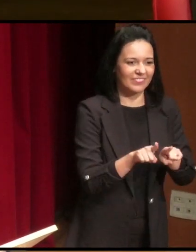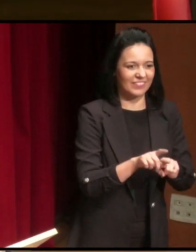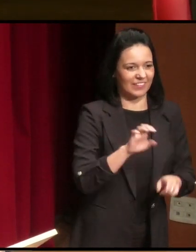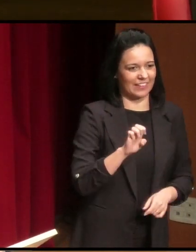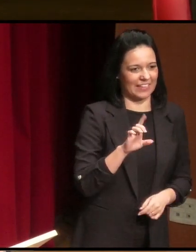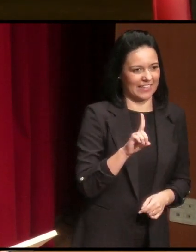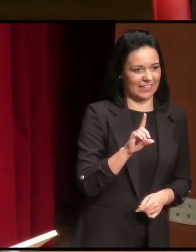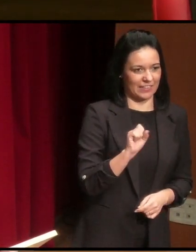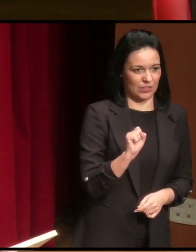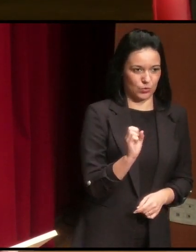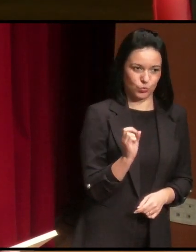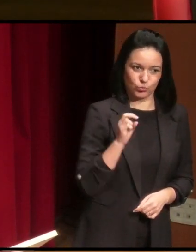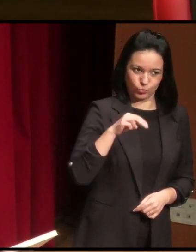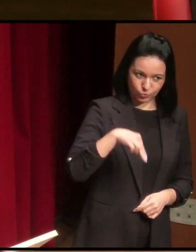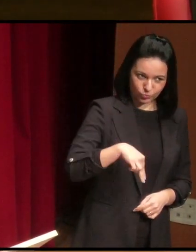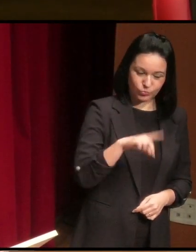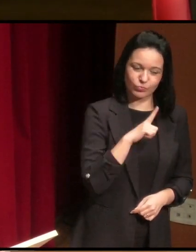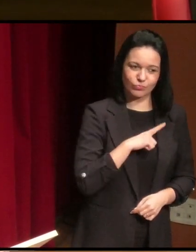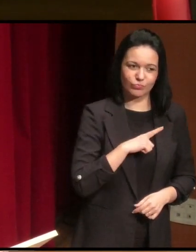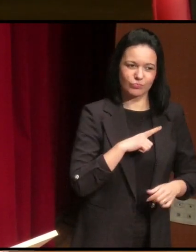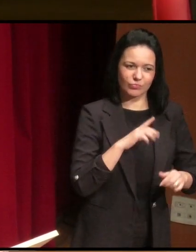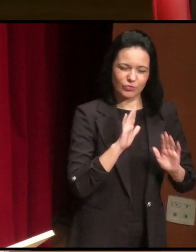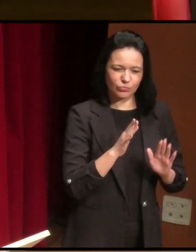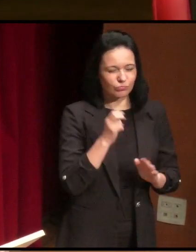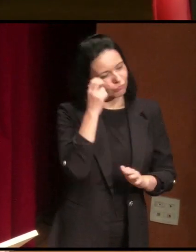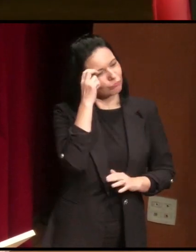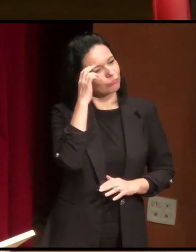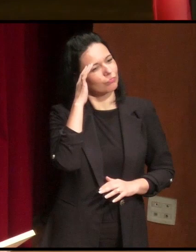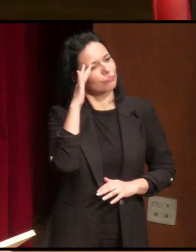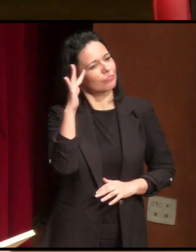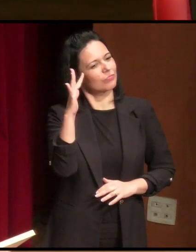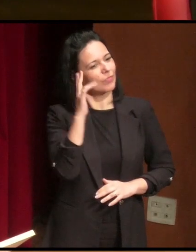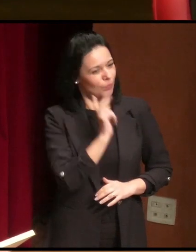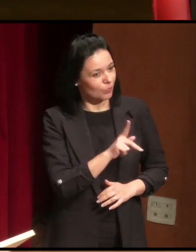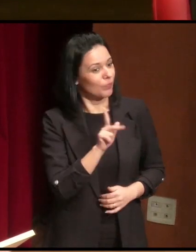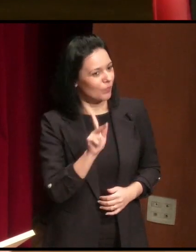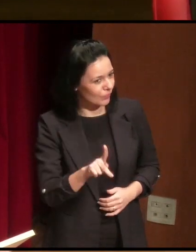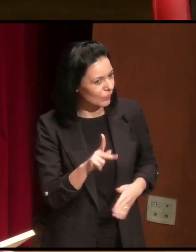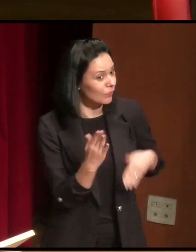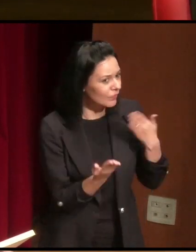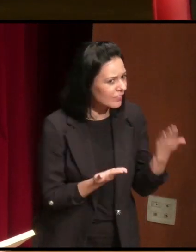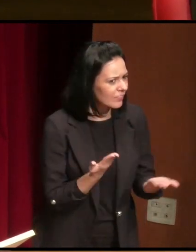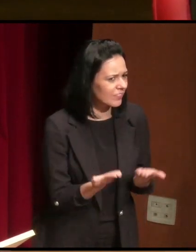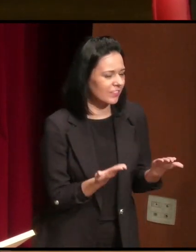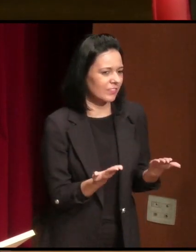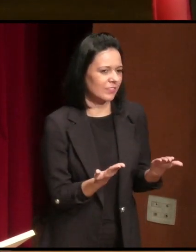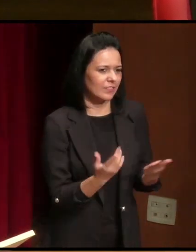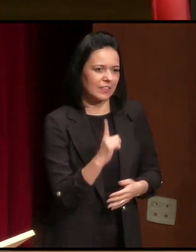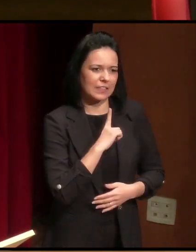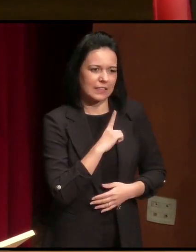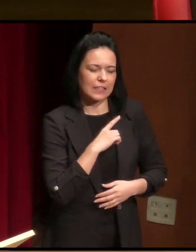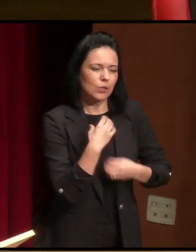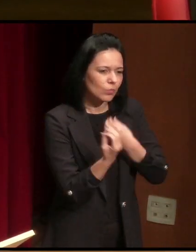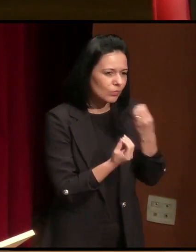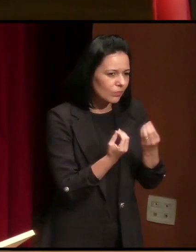Edson Ribeiro Lemos, um grande pensador cego, professor, são 6 pontos de luz,